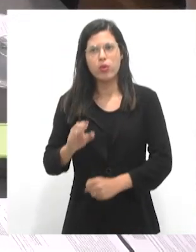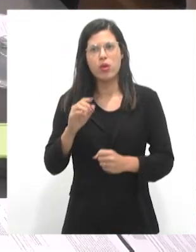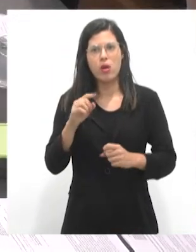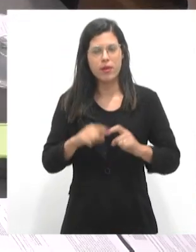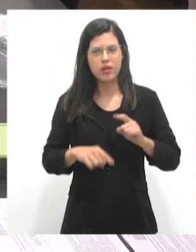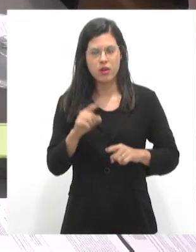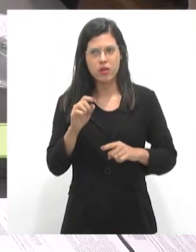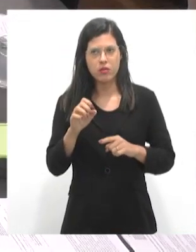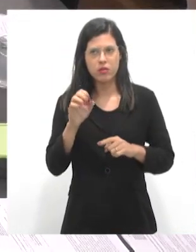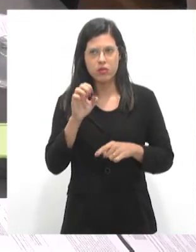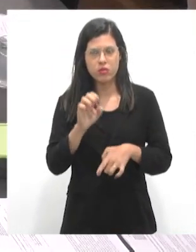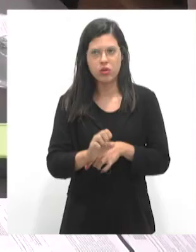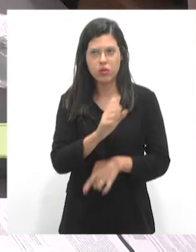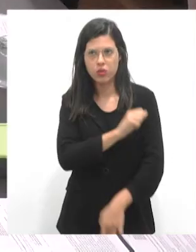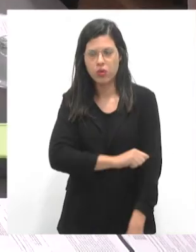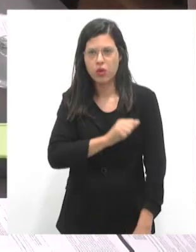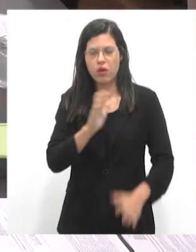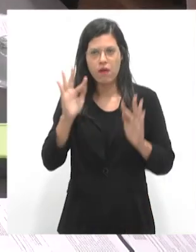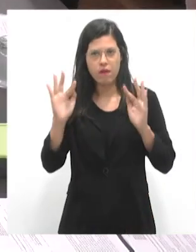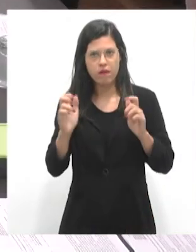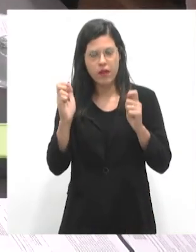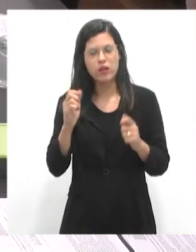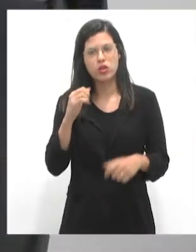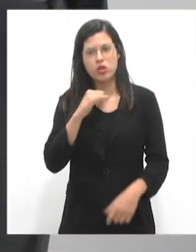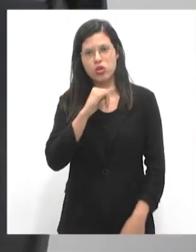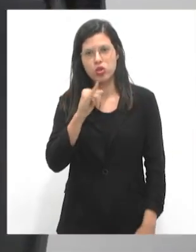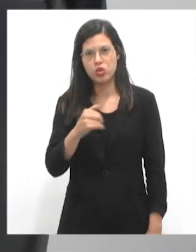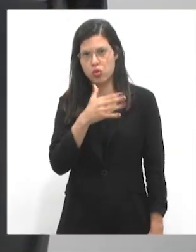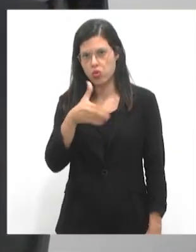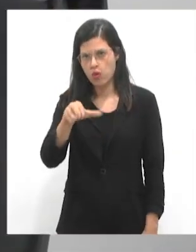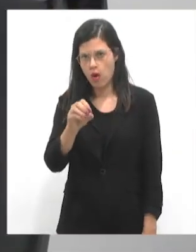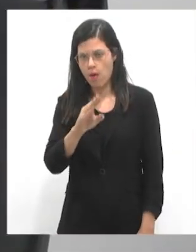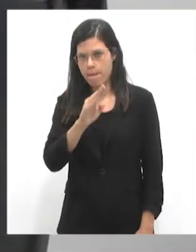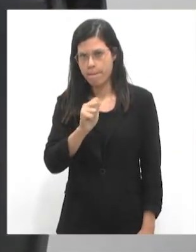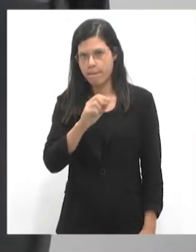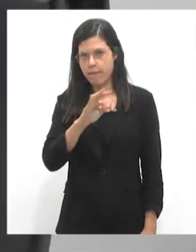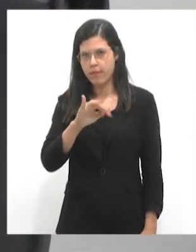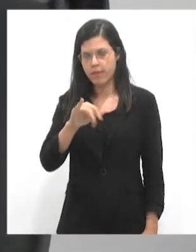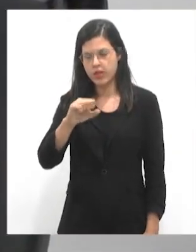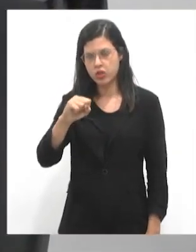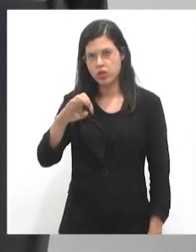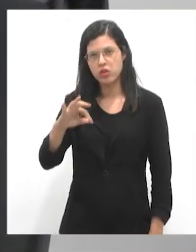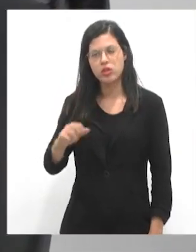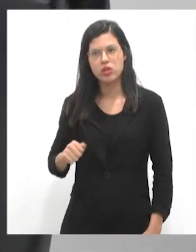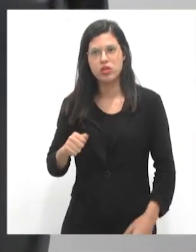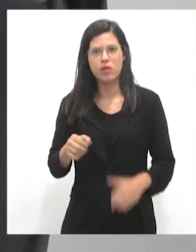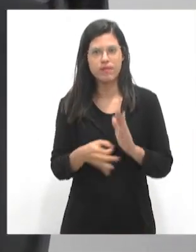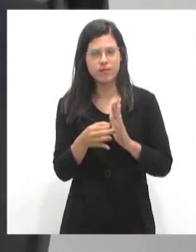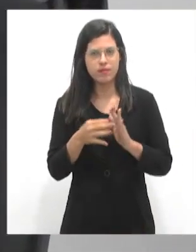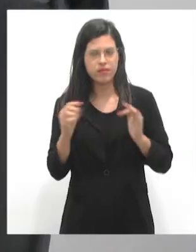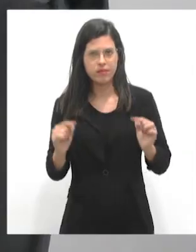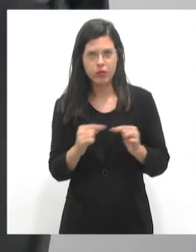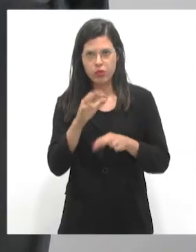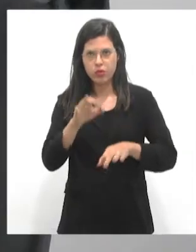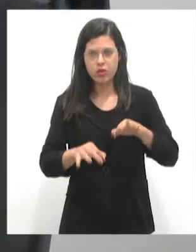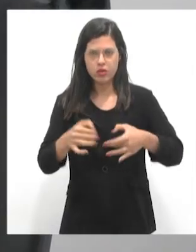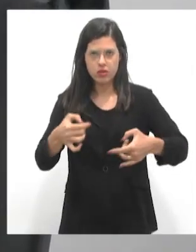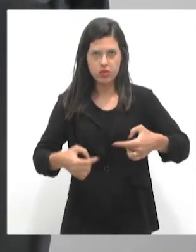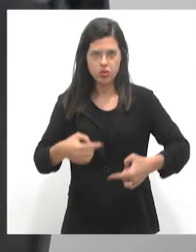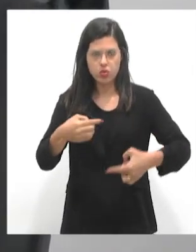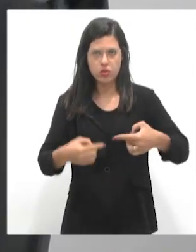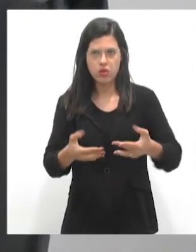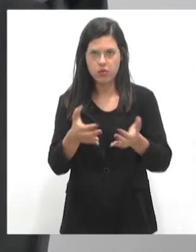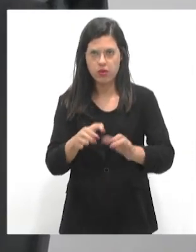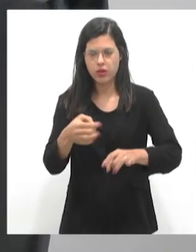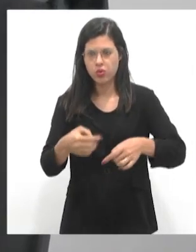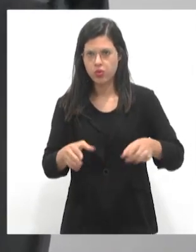Janeiro a festa de São João Batista, no município de Macuco, Rio de Janeiro. O parecer é pela juridicidade. Em discussão. Não